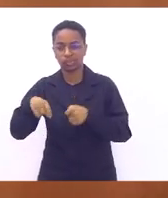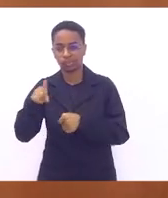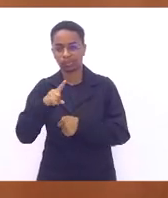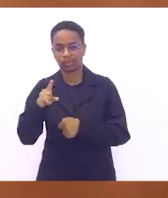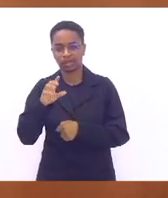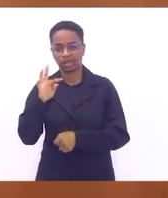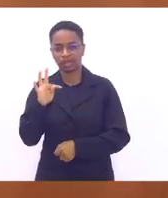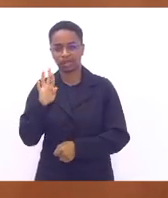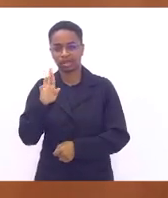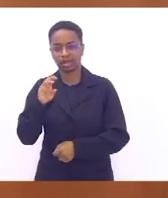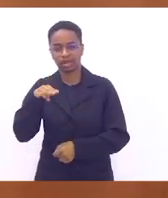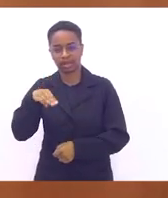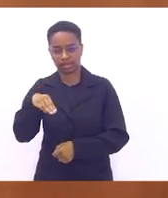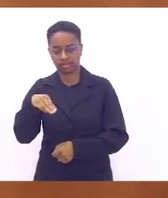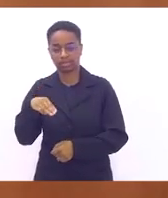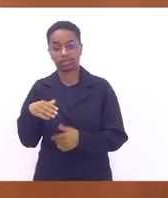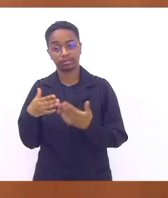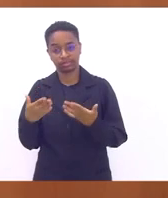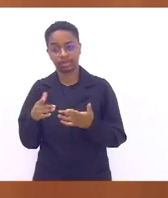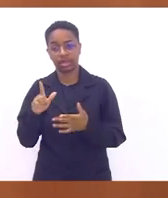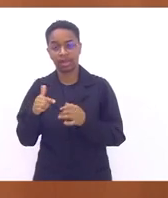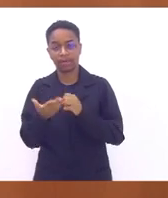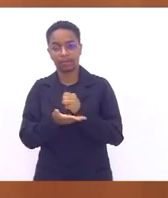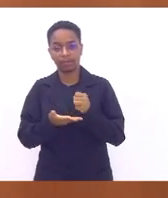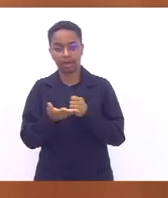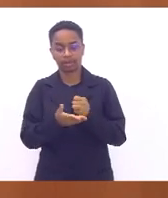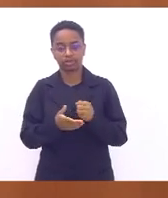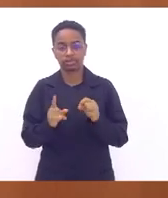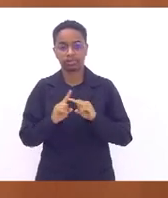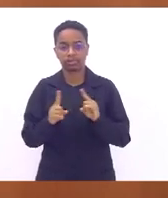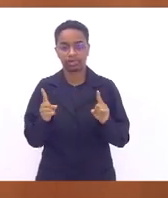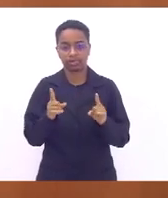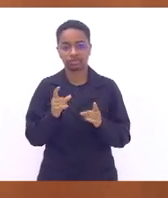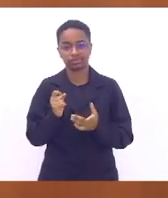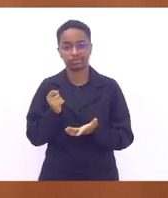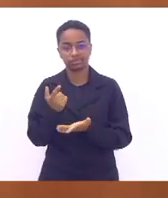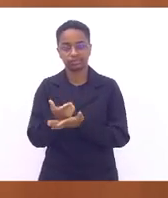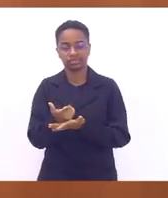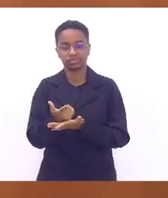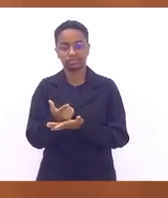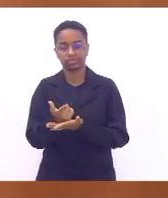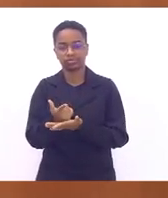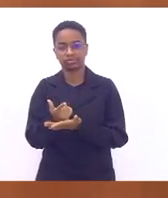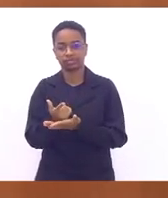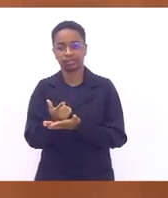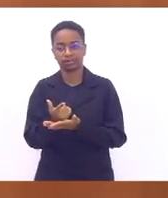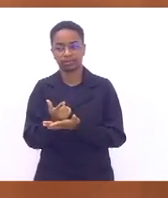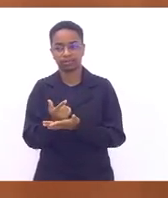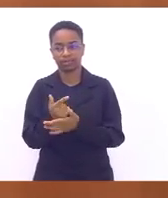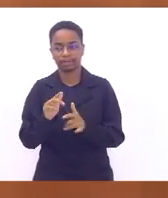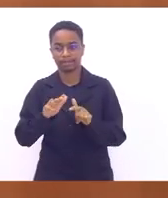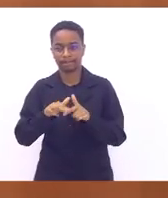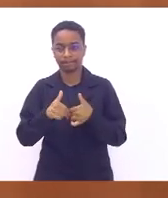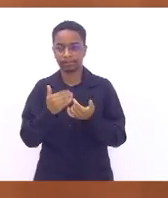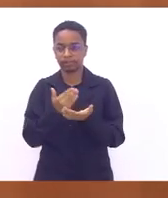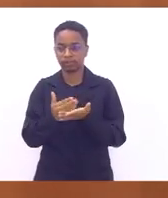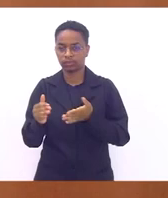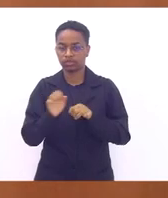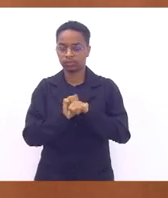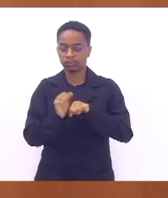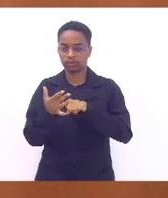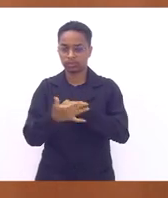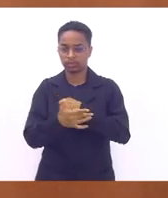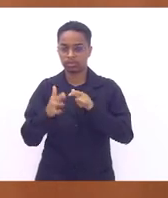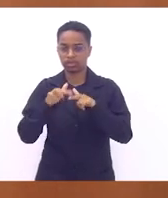TRM, para a baciloscopia, que é o mais básico, mas isso foi uma compra por conta do início da Covid, da